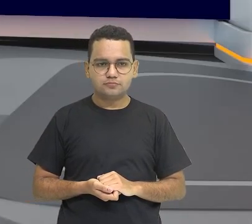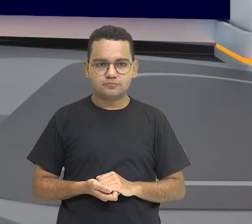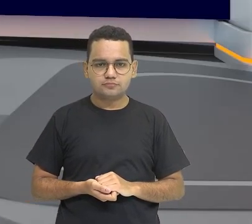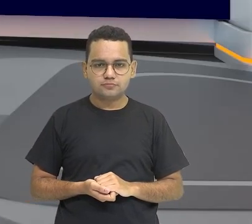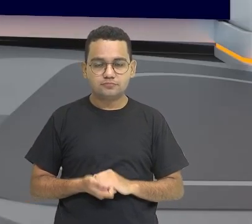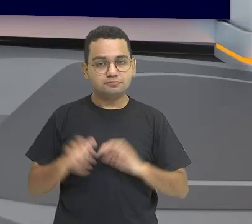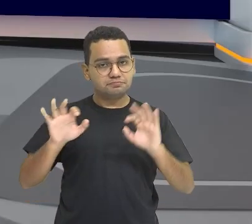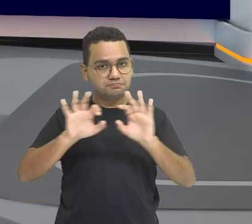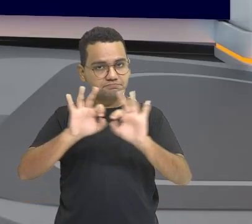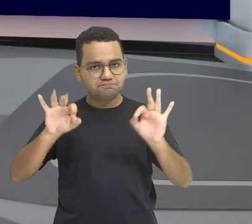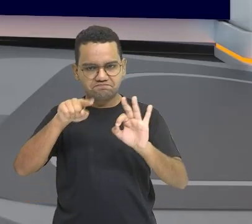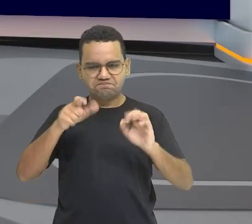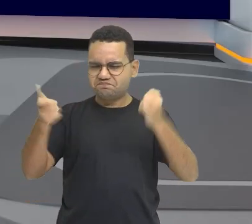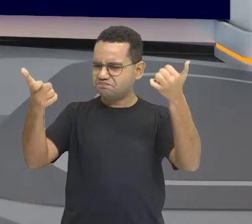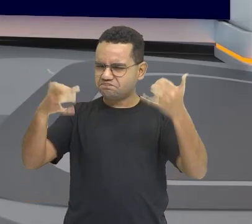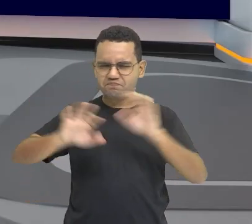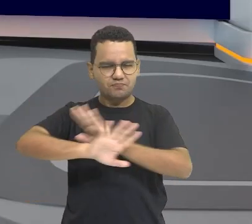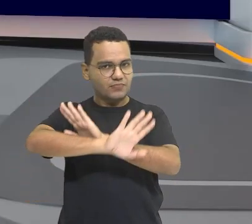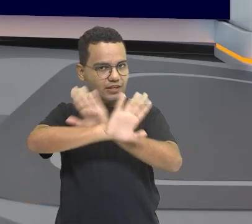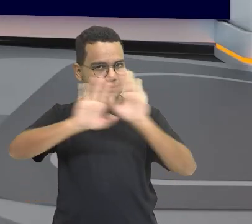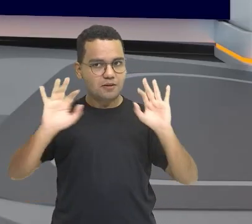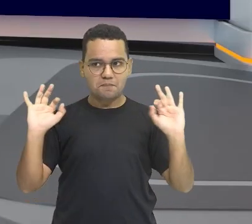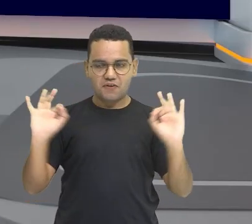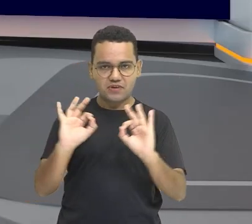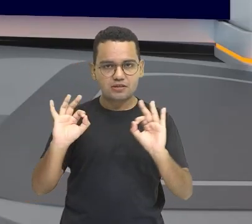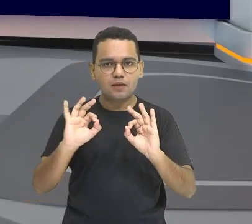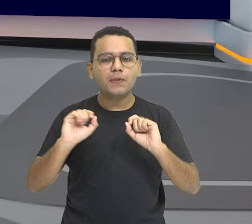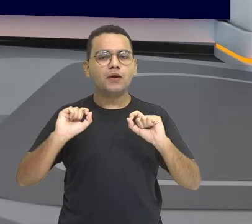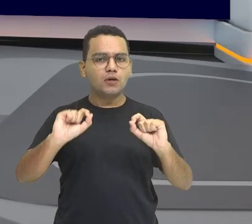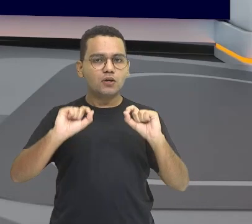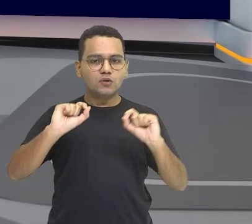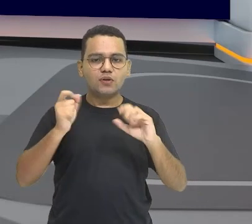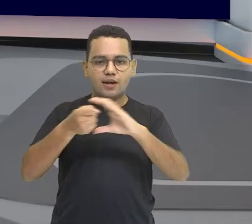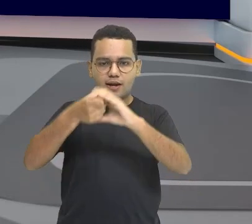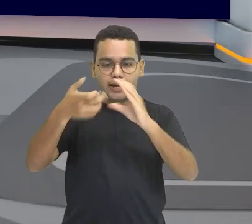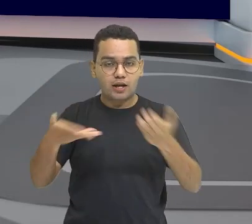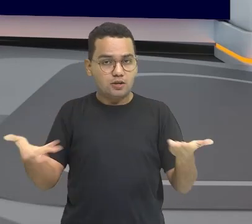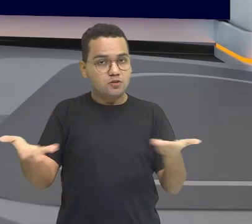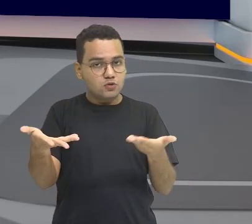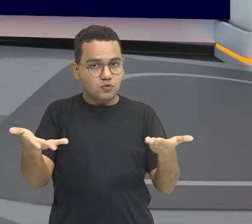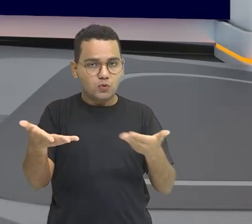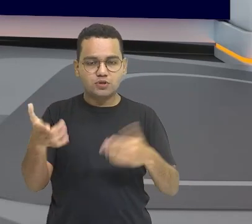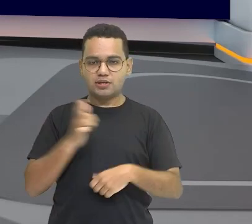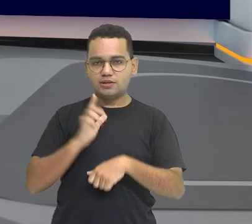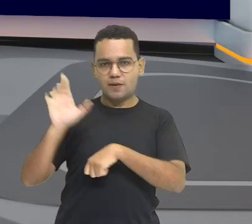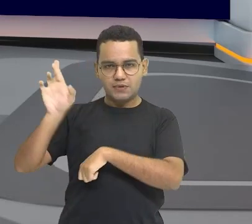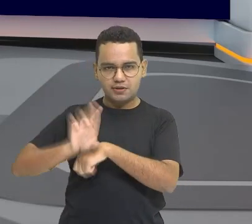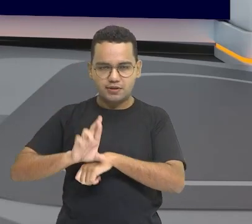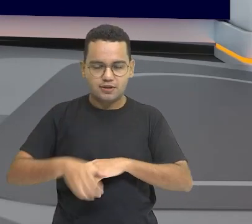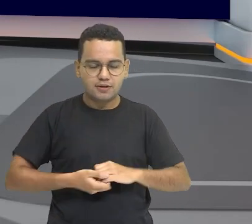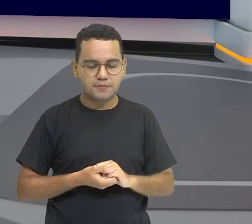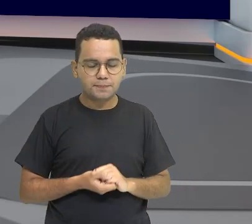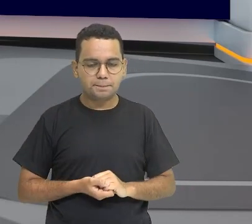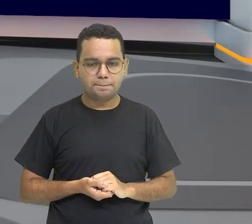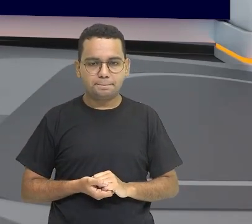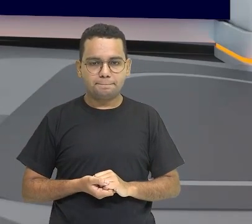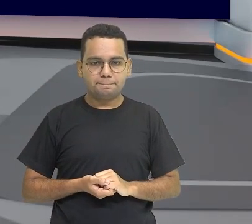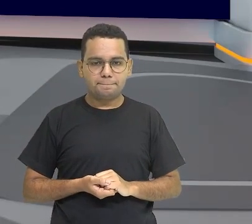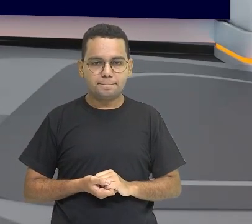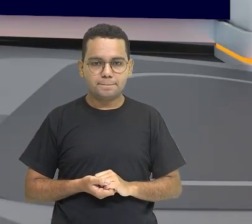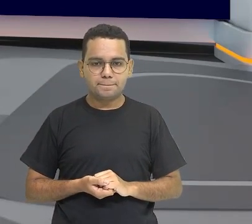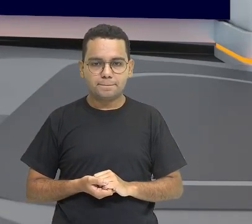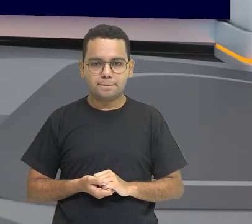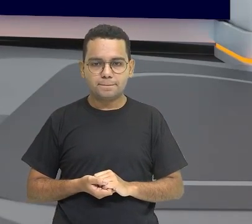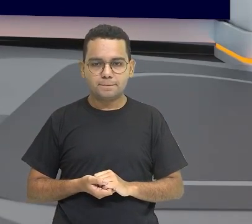Perfeito, Curumim, mandou muito bem, explicou direitinho aí as características dessa nova ordem mundial, dessa nova ordem geopolítica mundial que nós